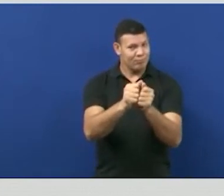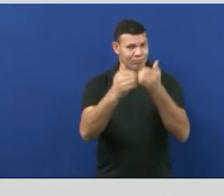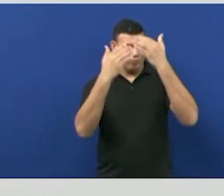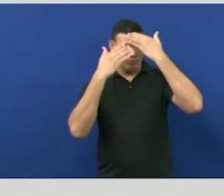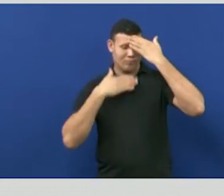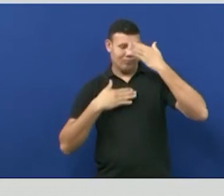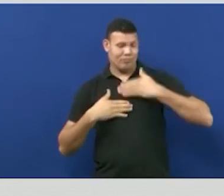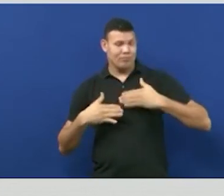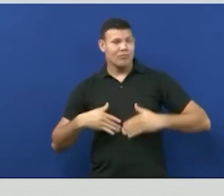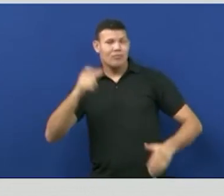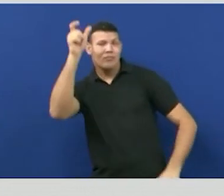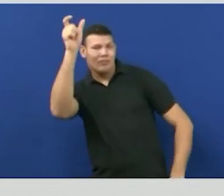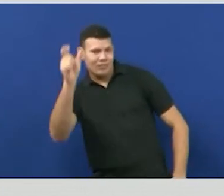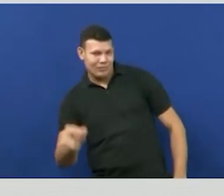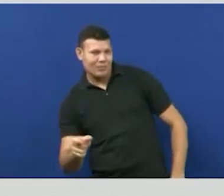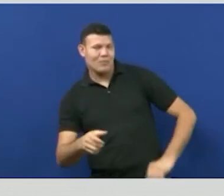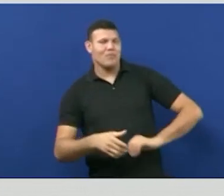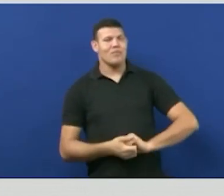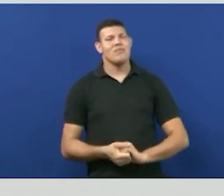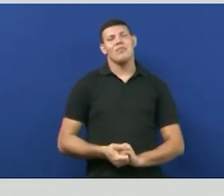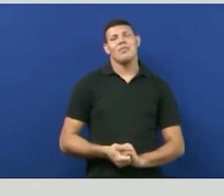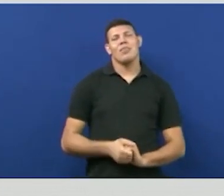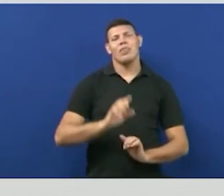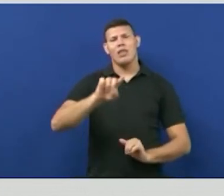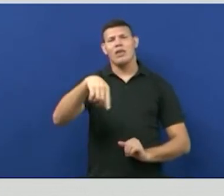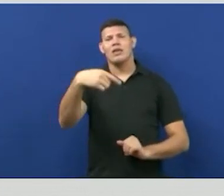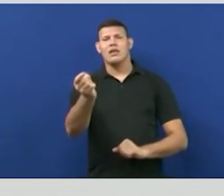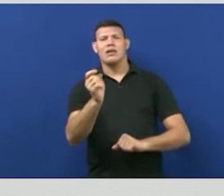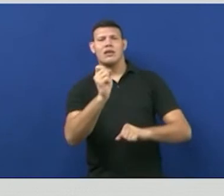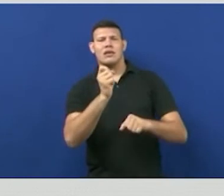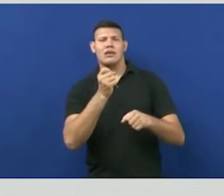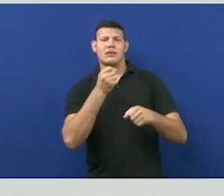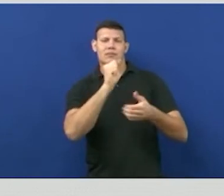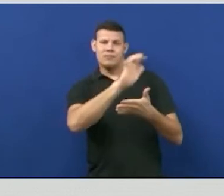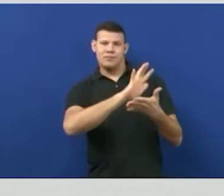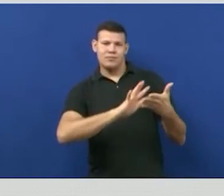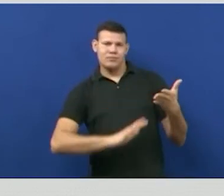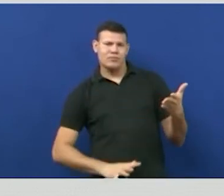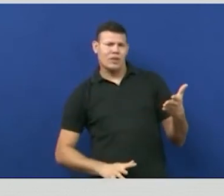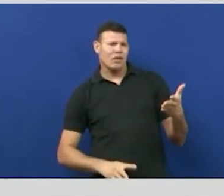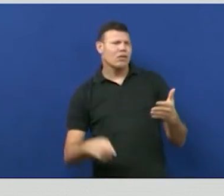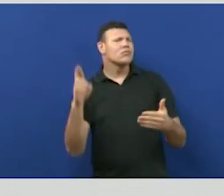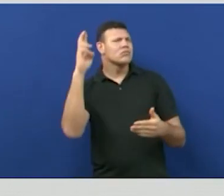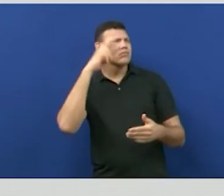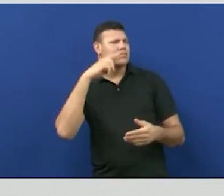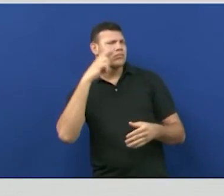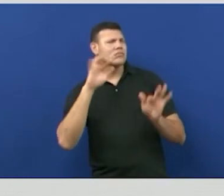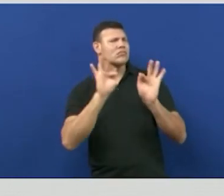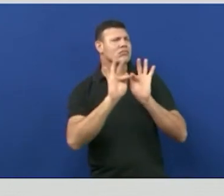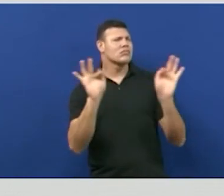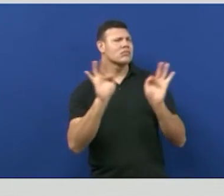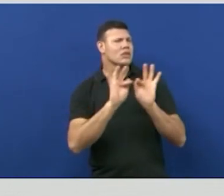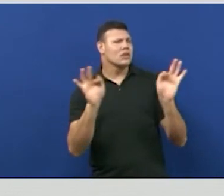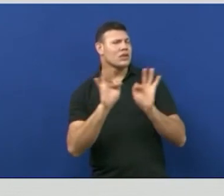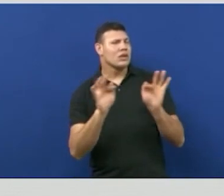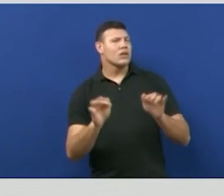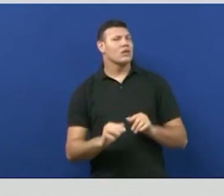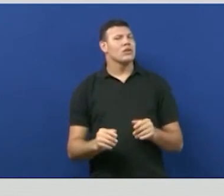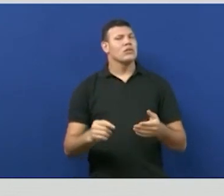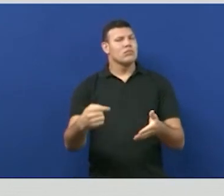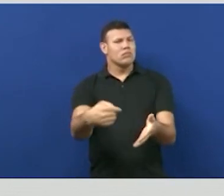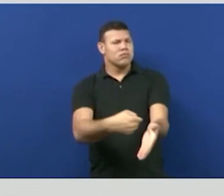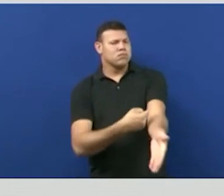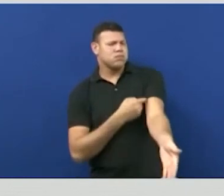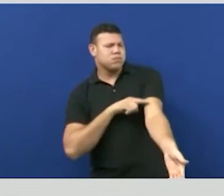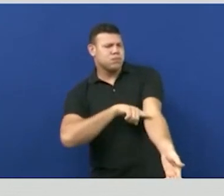Bom, próximo exercício. Vamos analisar a seguinte frase. O sistema circulatório é